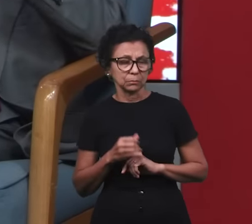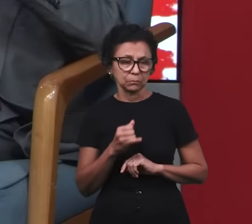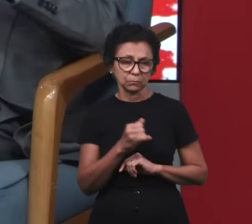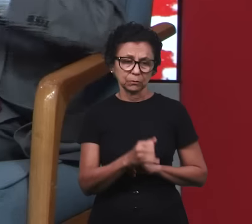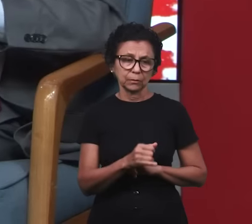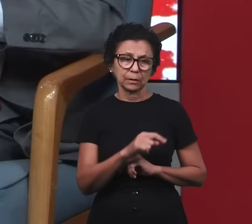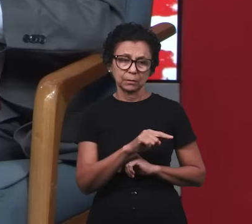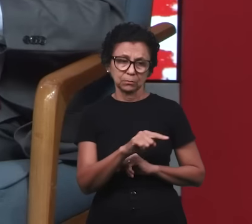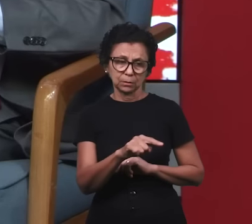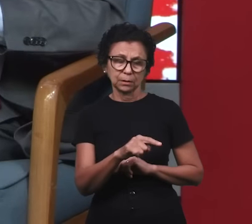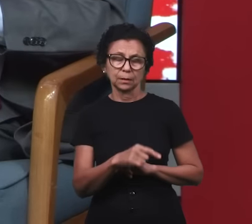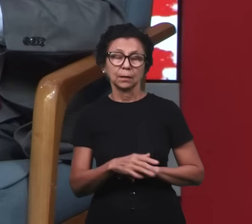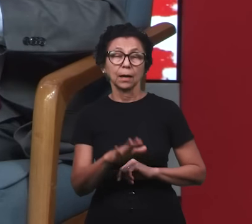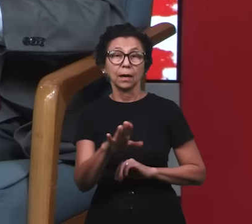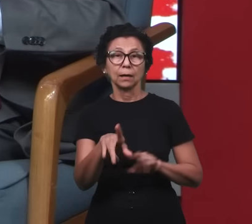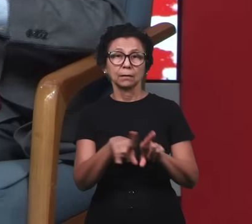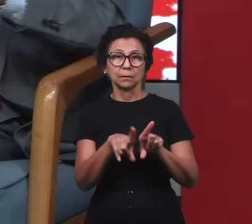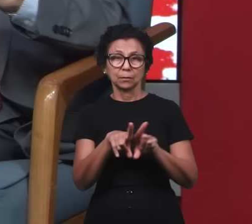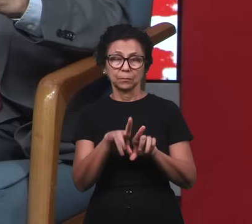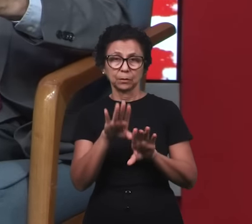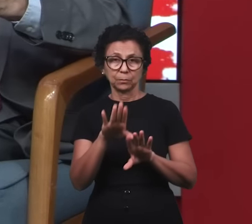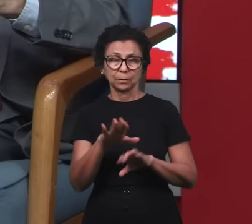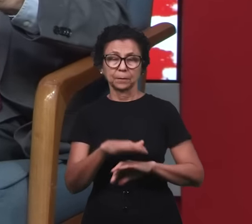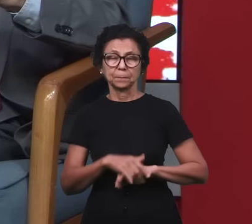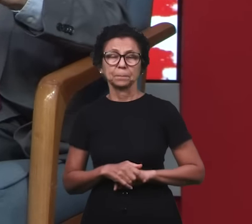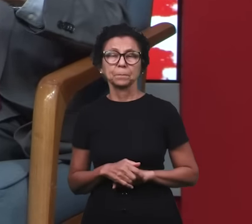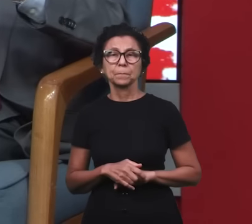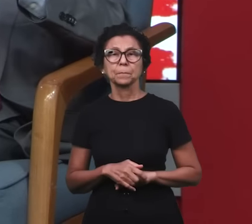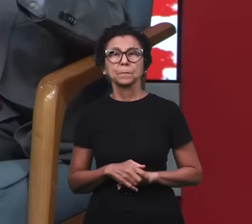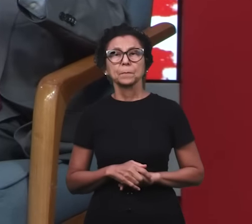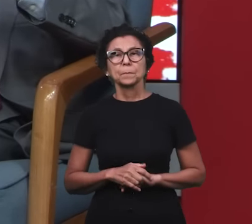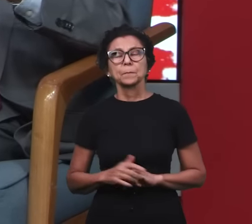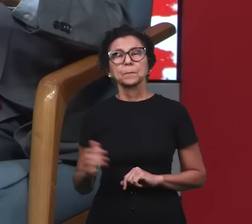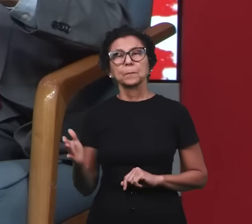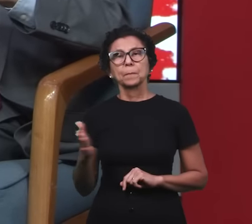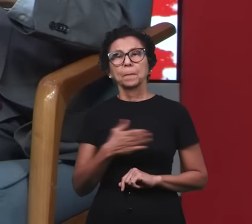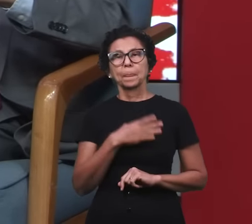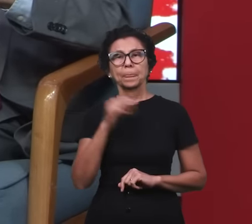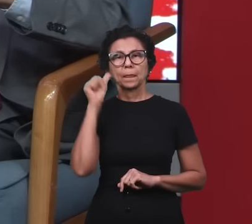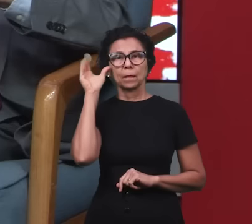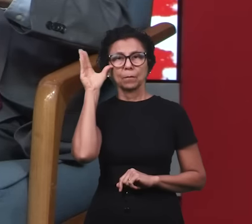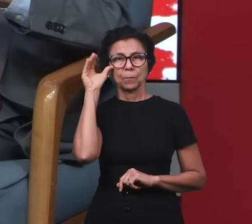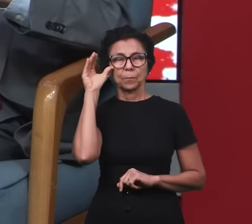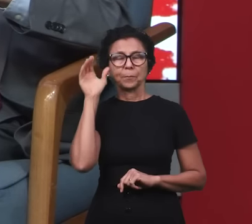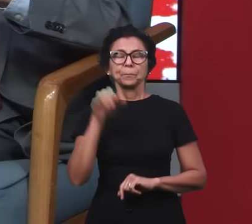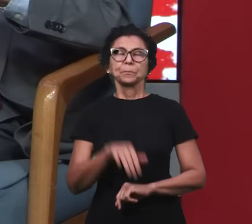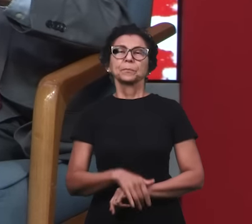com vocês uma coisa interessante. Quando ele